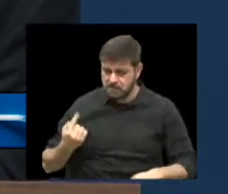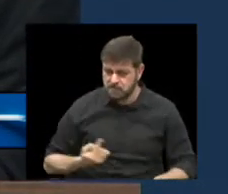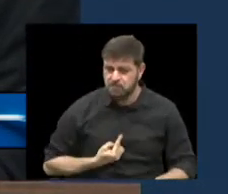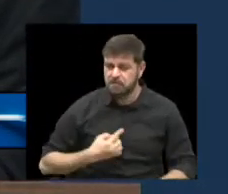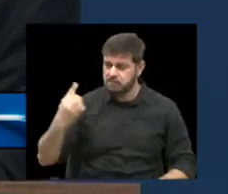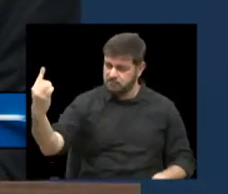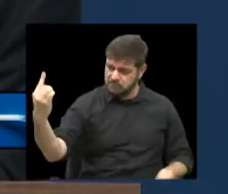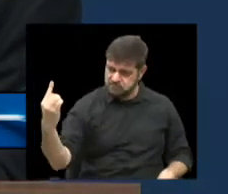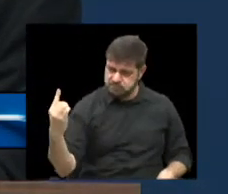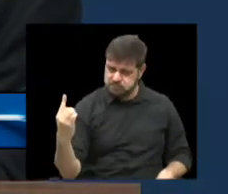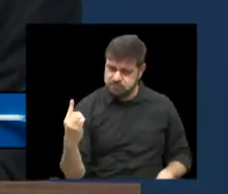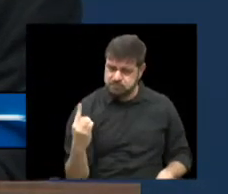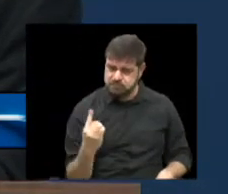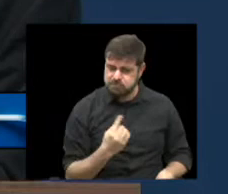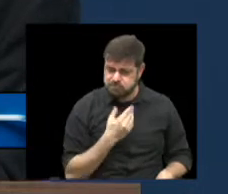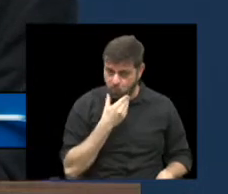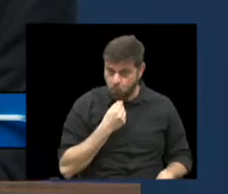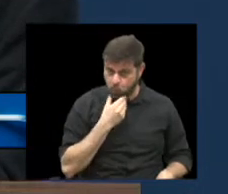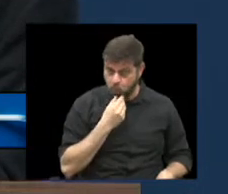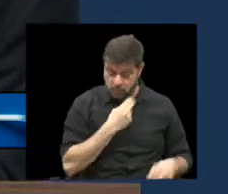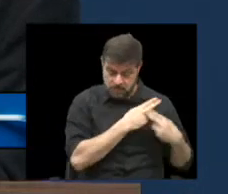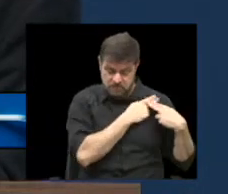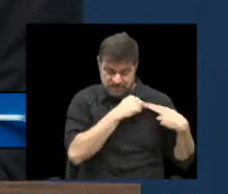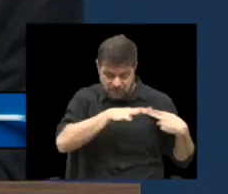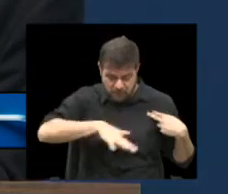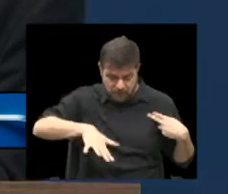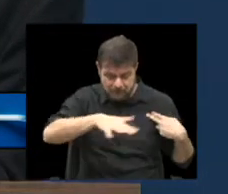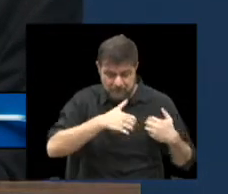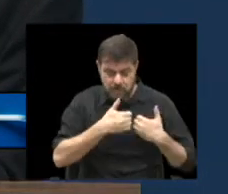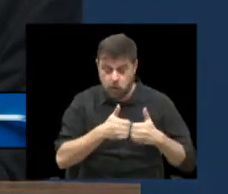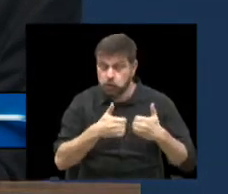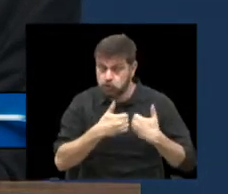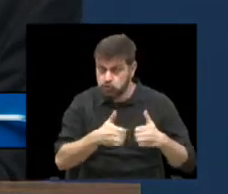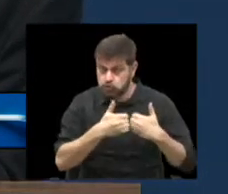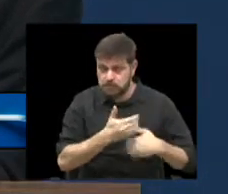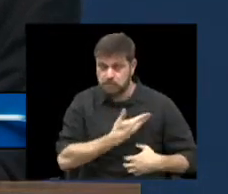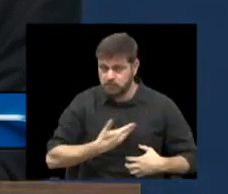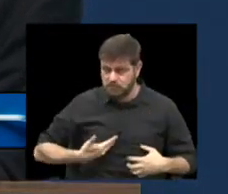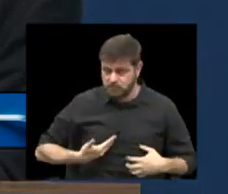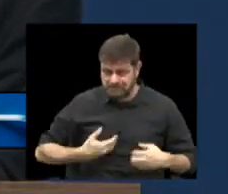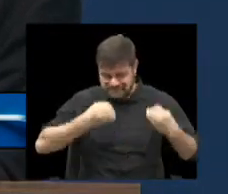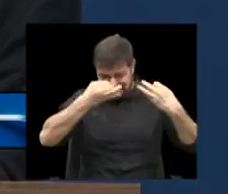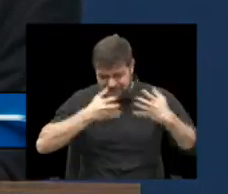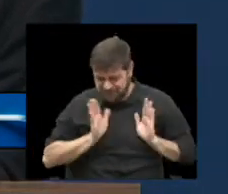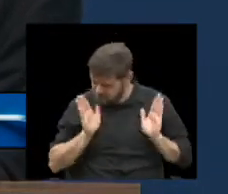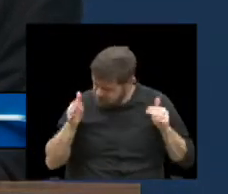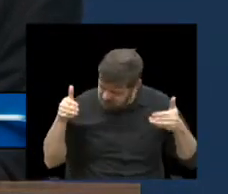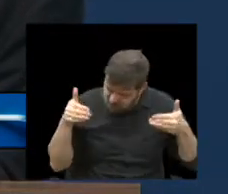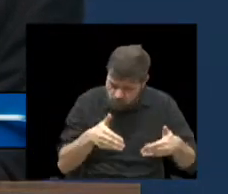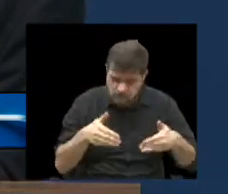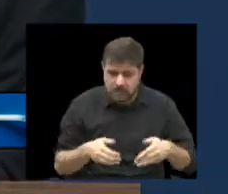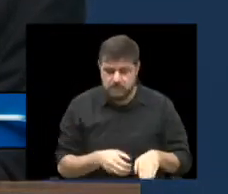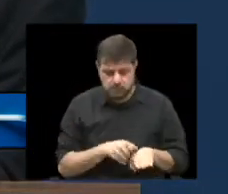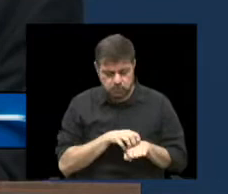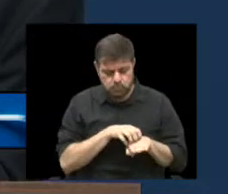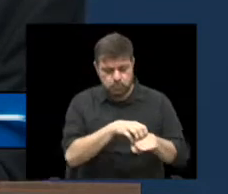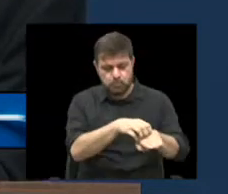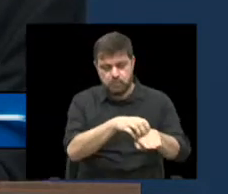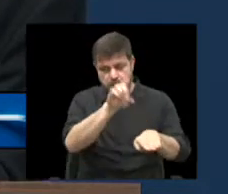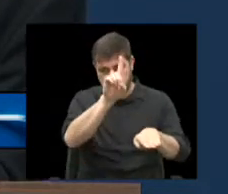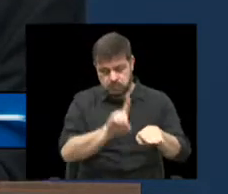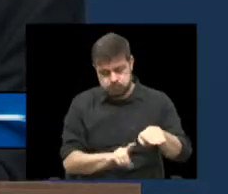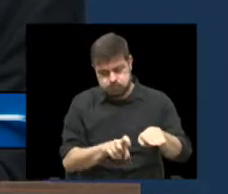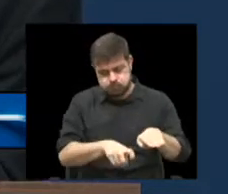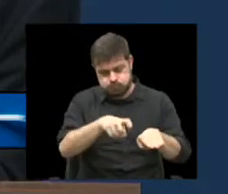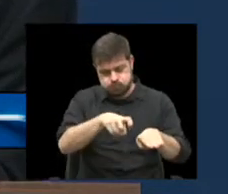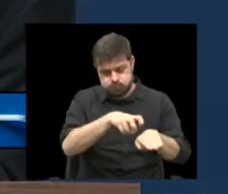o secretário de Transporte, que irá falar especificamente sobre o PAI Serviços, e a última reunião